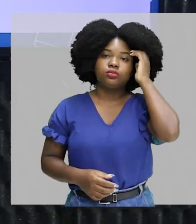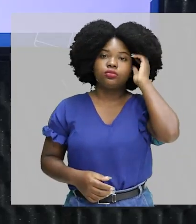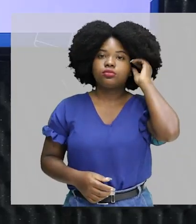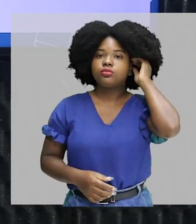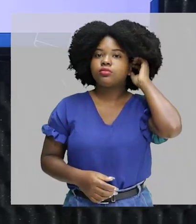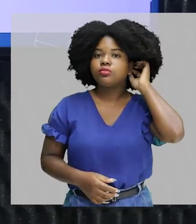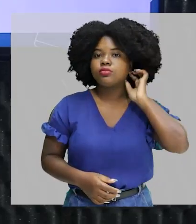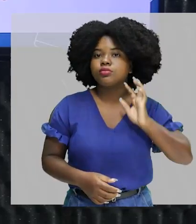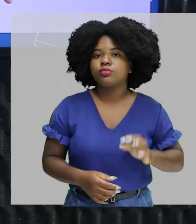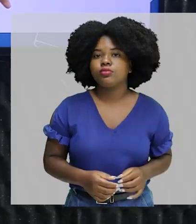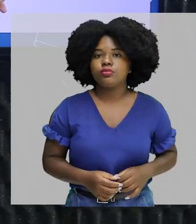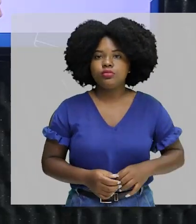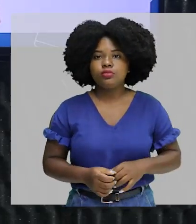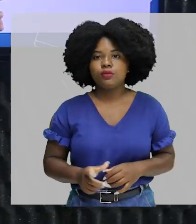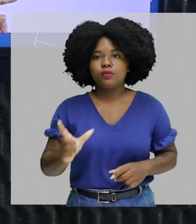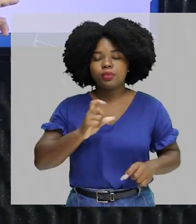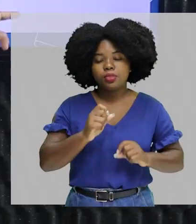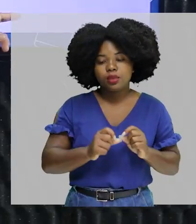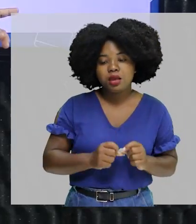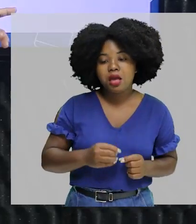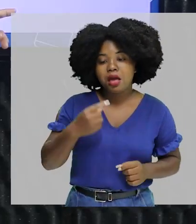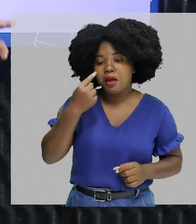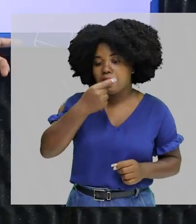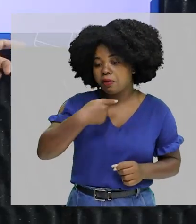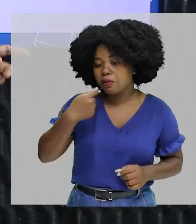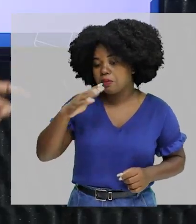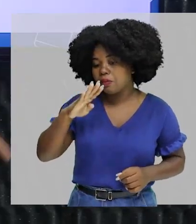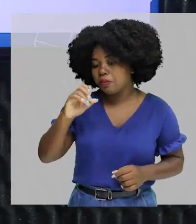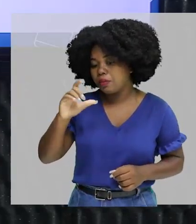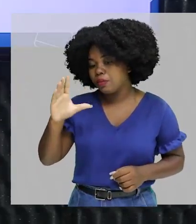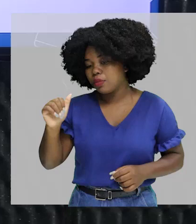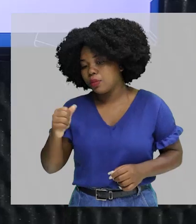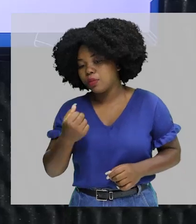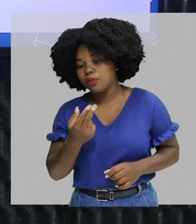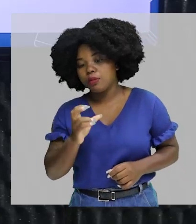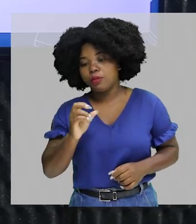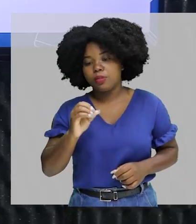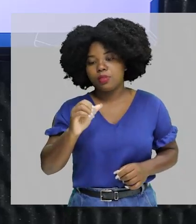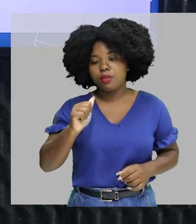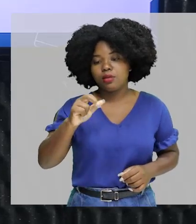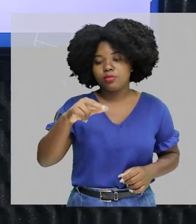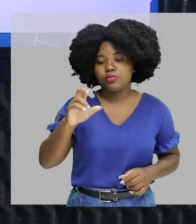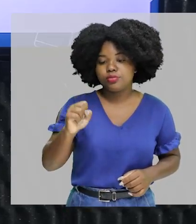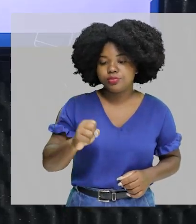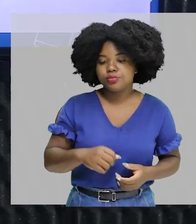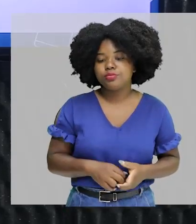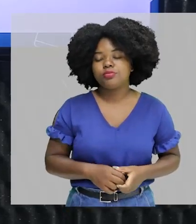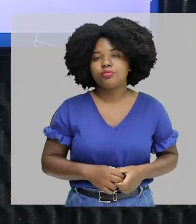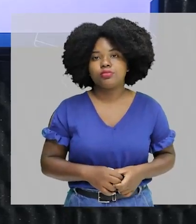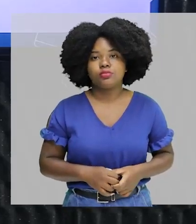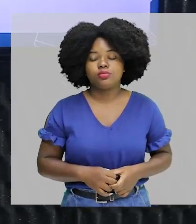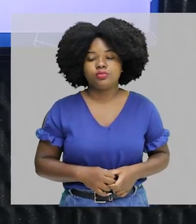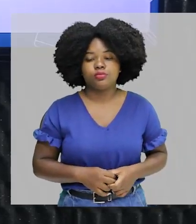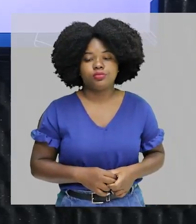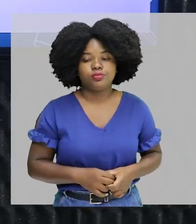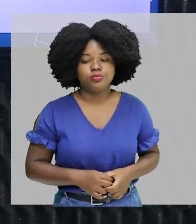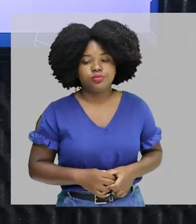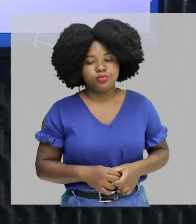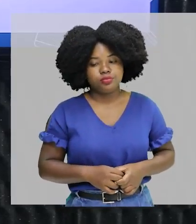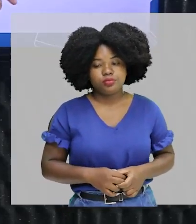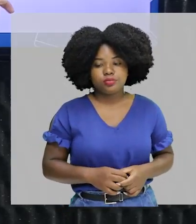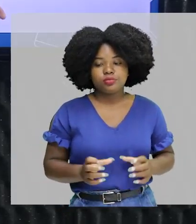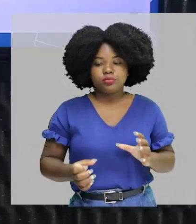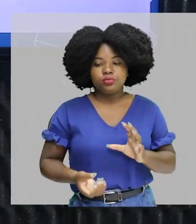Esse aqui que é o orifício que vai dar origem à boca ou o ânus. No caso dos equinodermos,